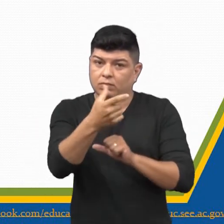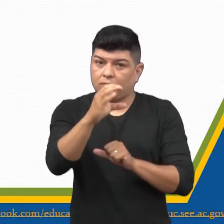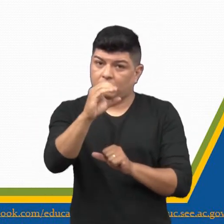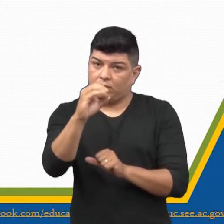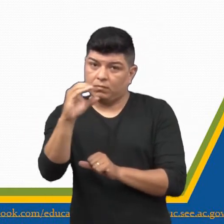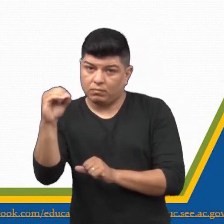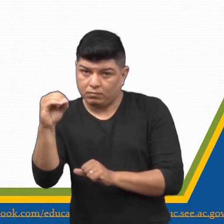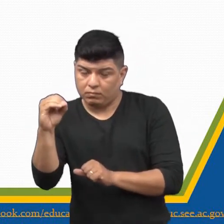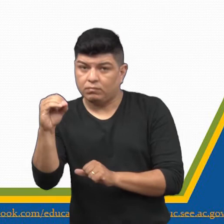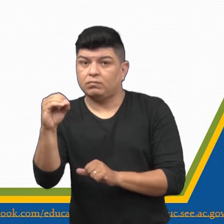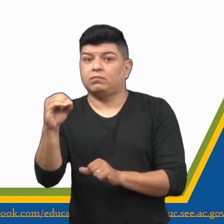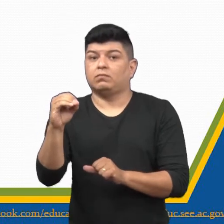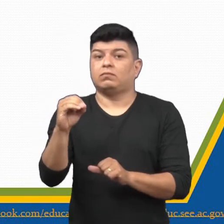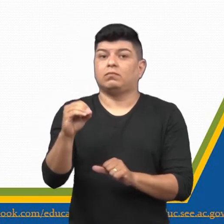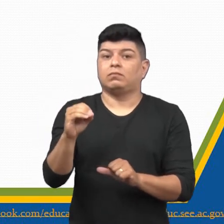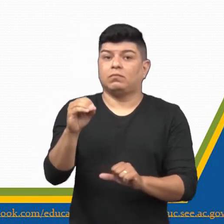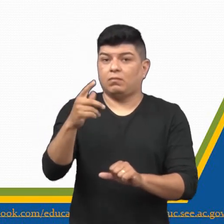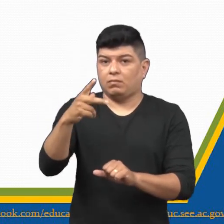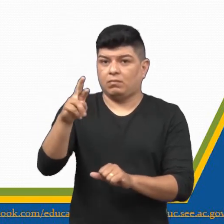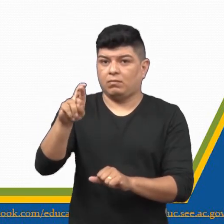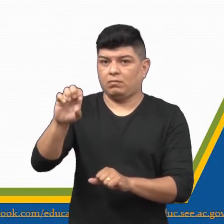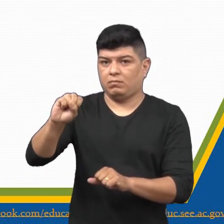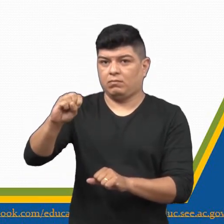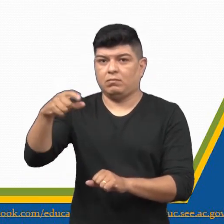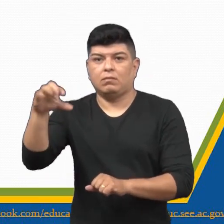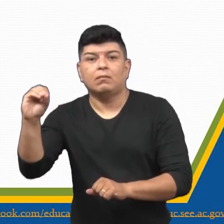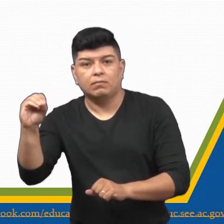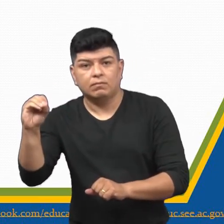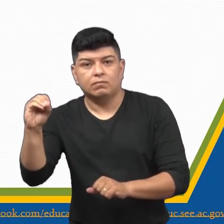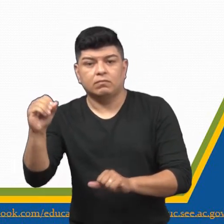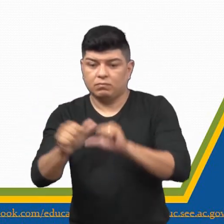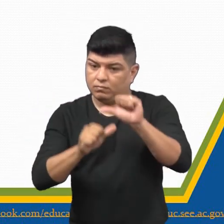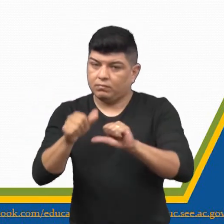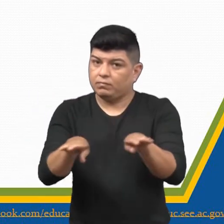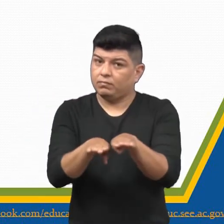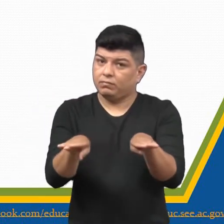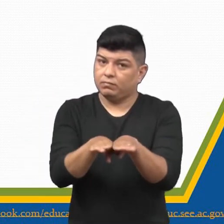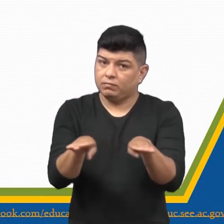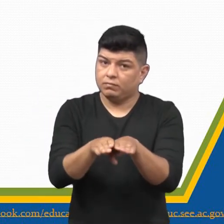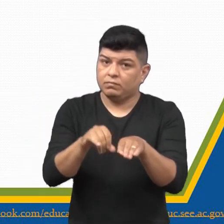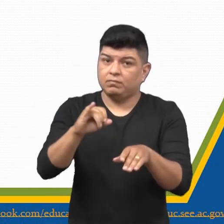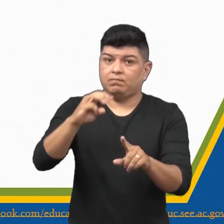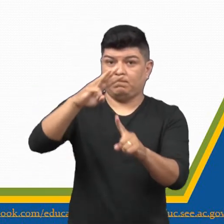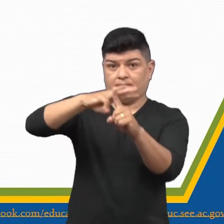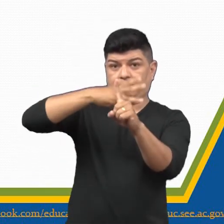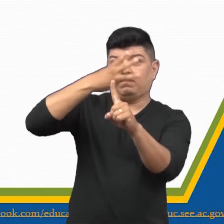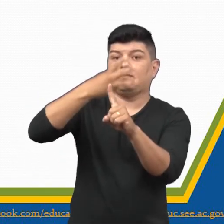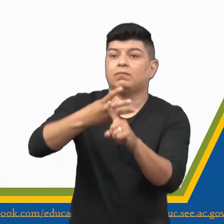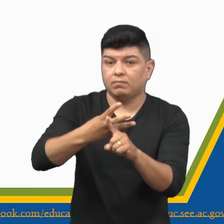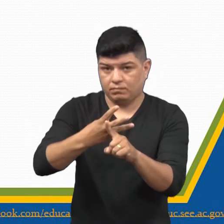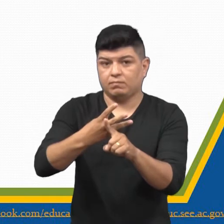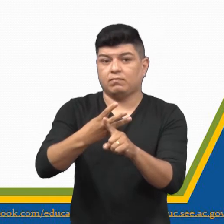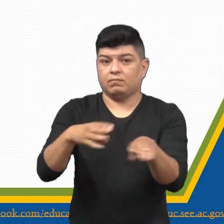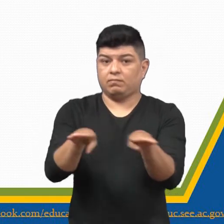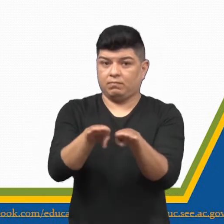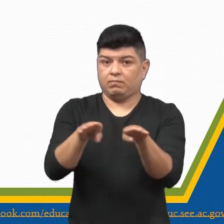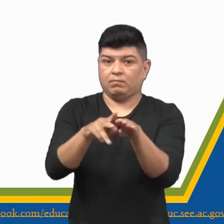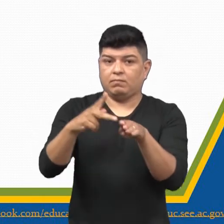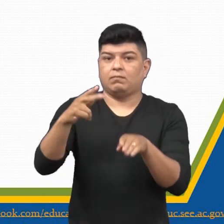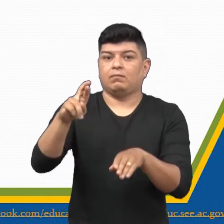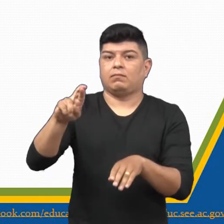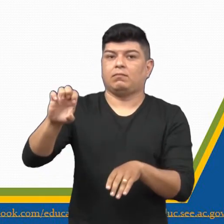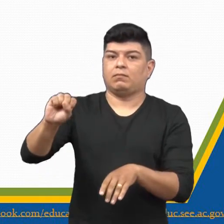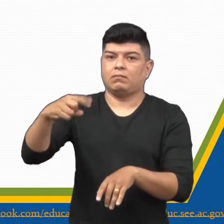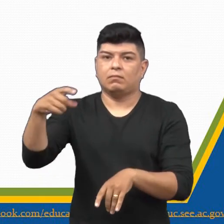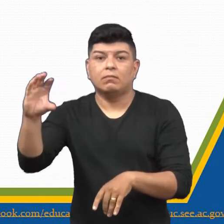Celsius, a tua pressão vai passar para 6 atm. Se você triplicar a temperatura, você vai triplicar a pressão, mas